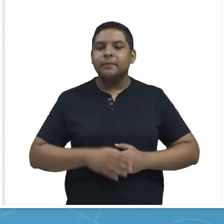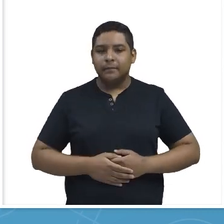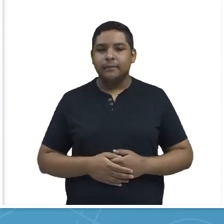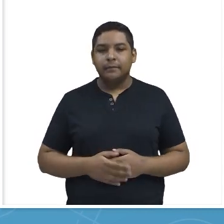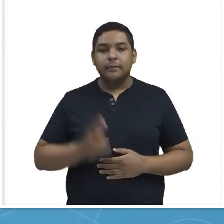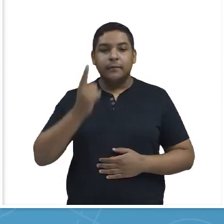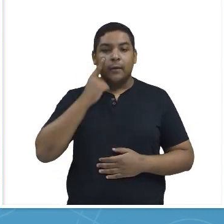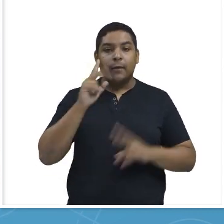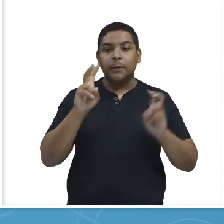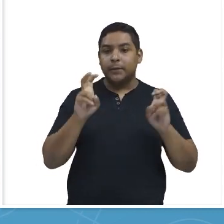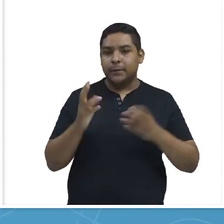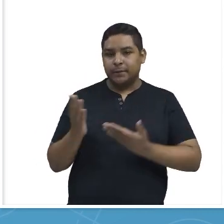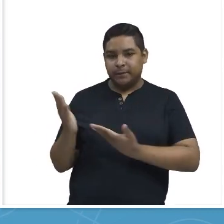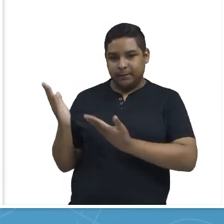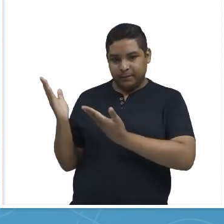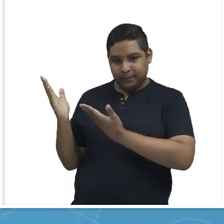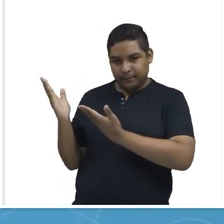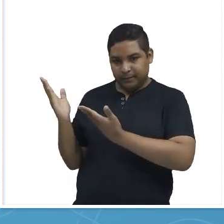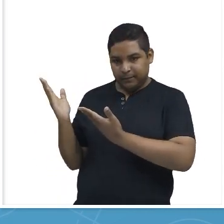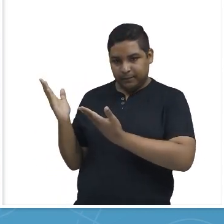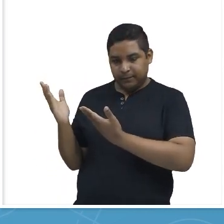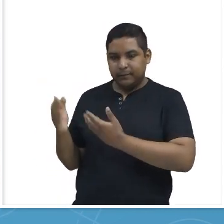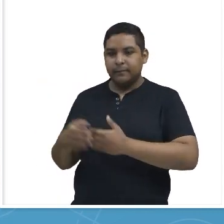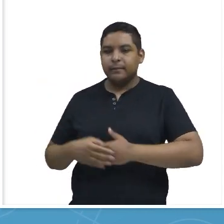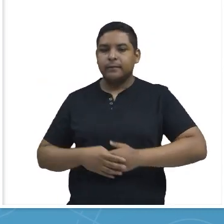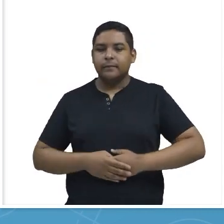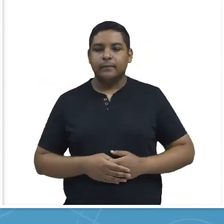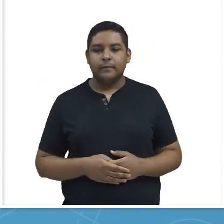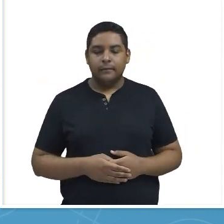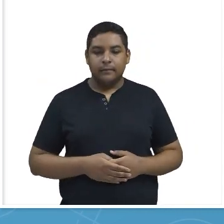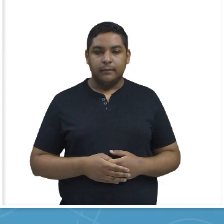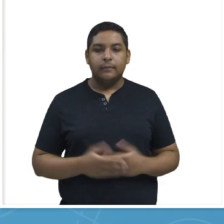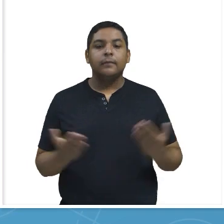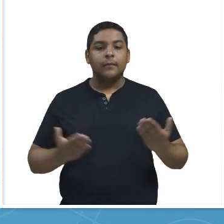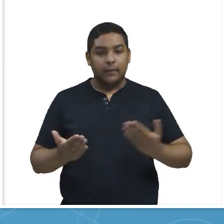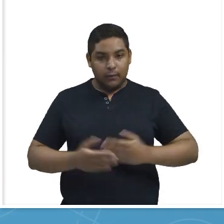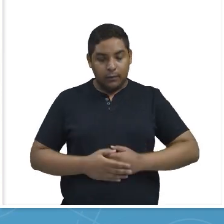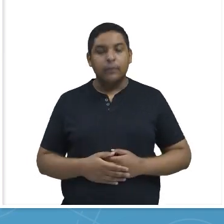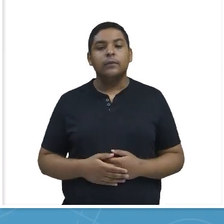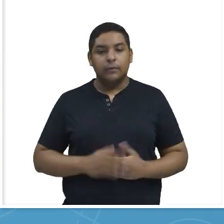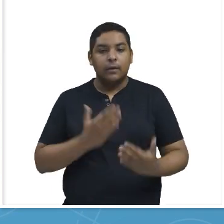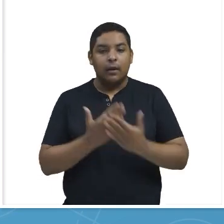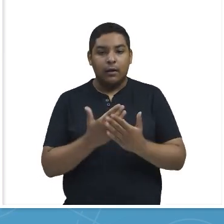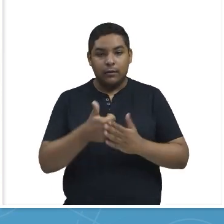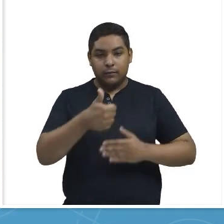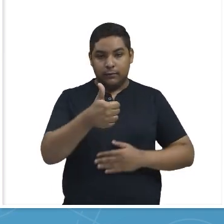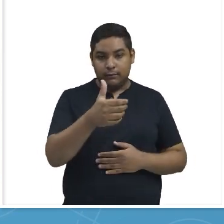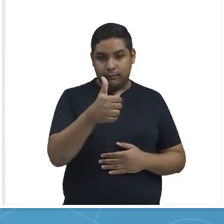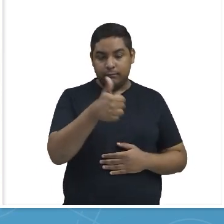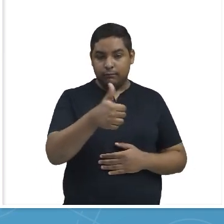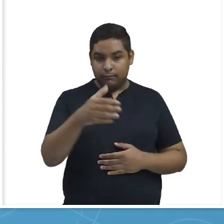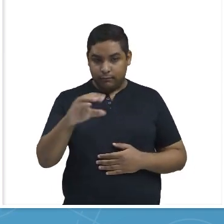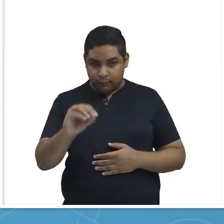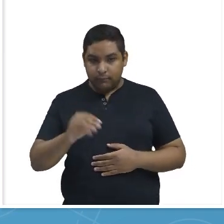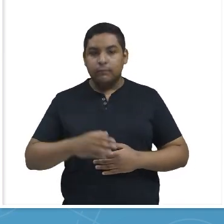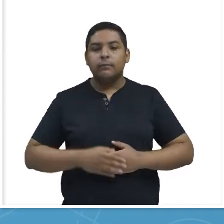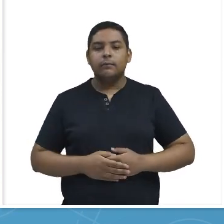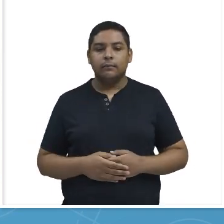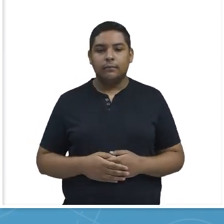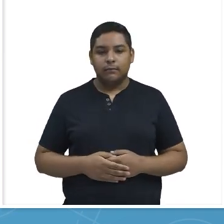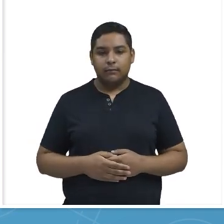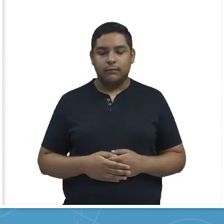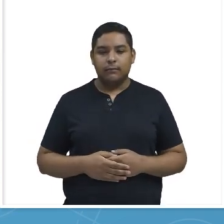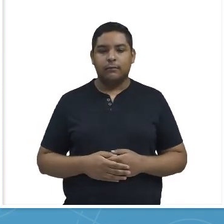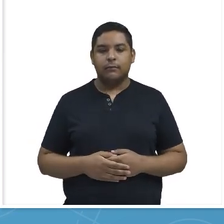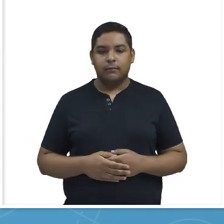olhada no nosso conteúdo. Então, hoje é a aula 110, a de língua inglesa. O assunto é future, mas